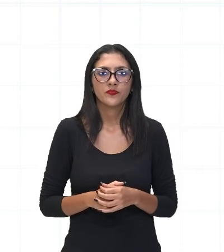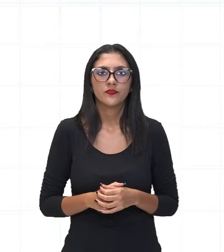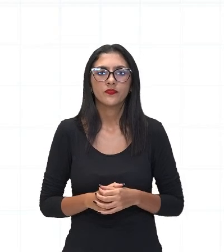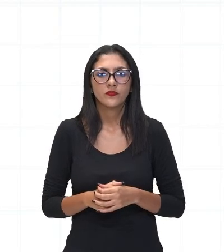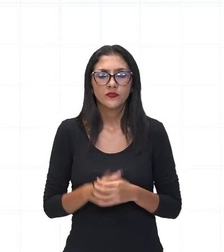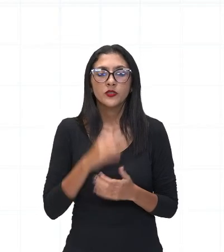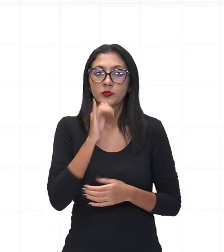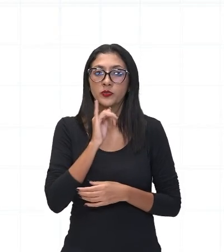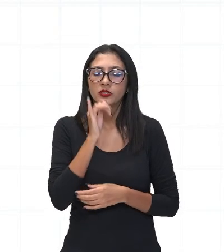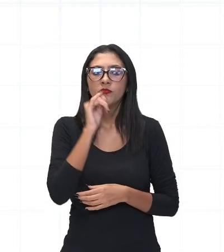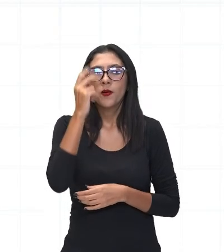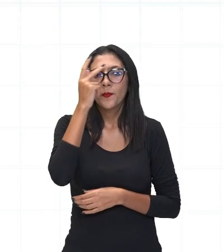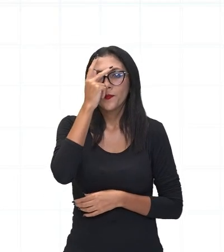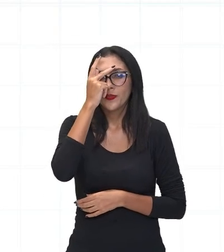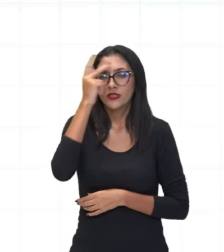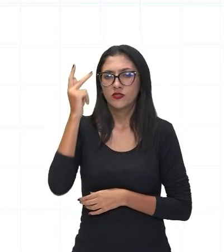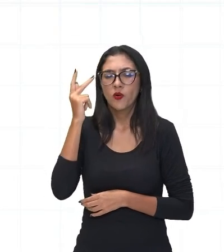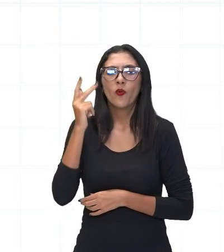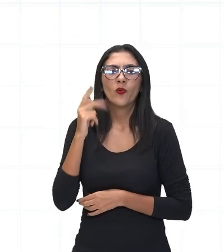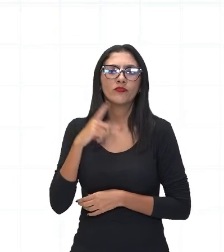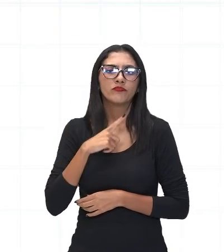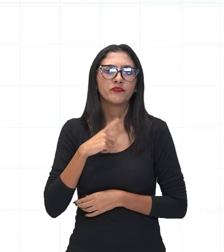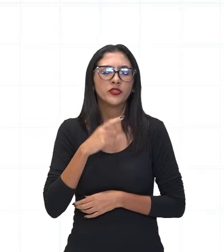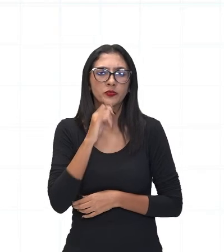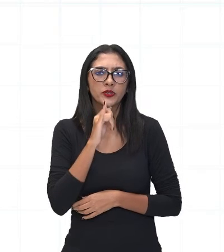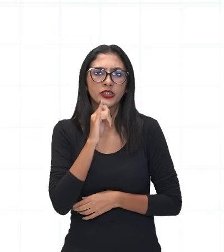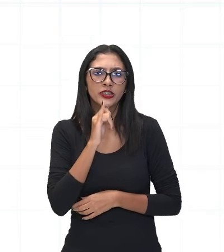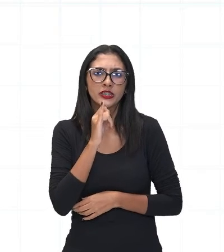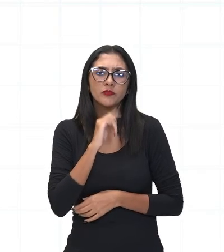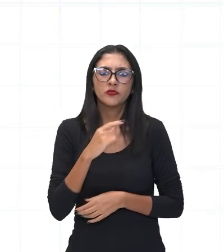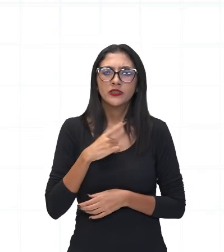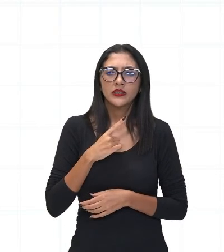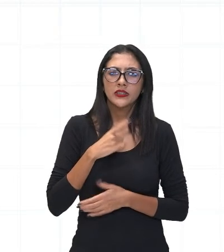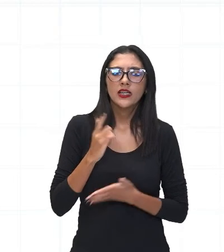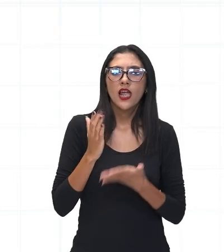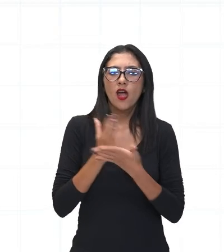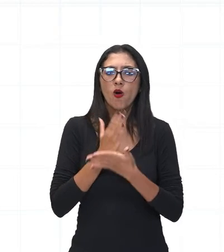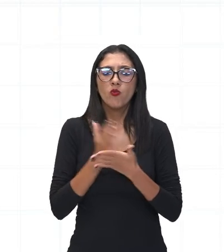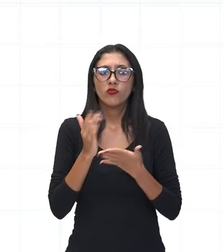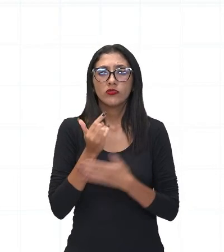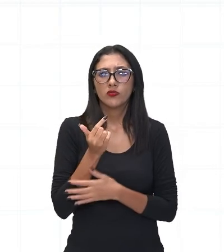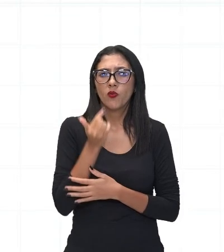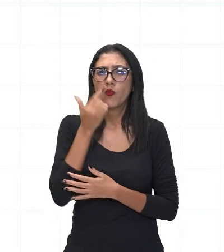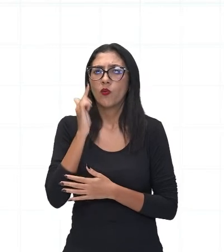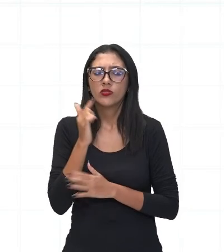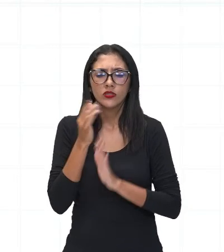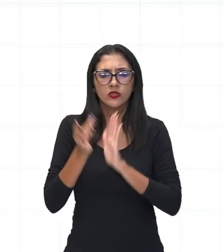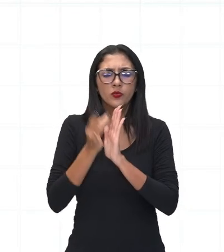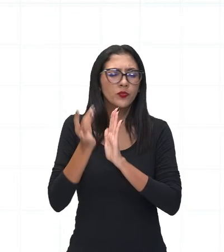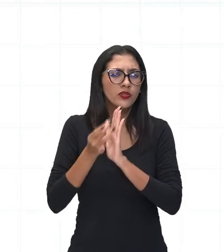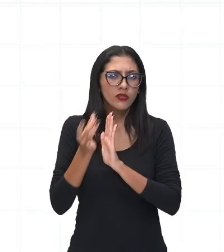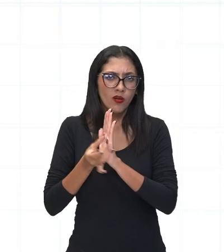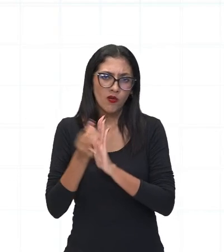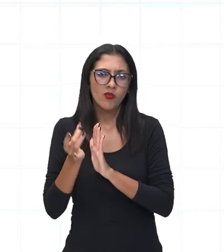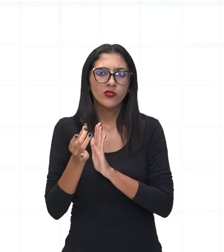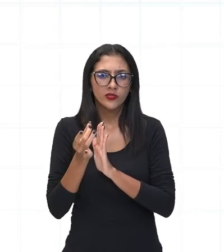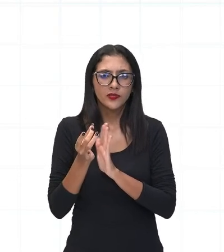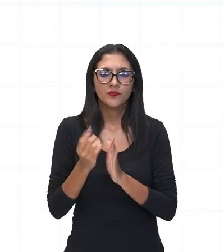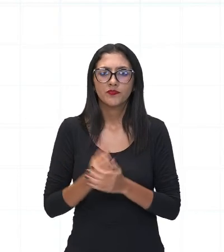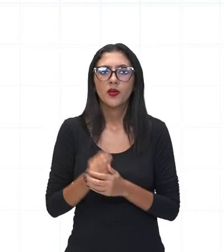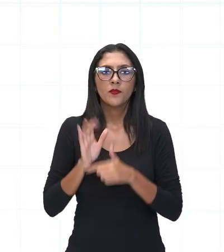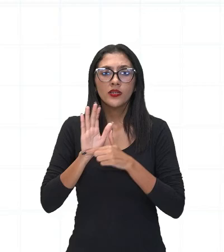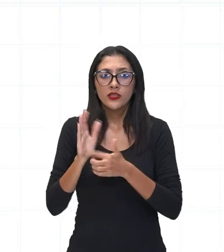alguém relativiza, ou seja, faz uma ponderação ali com relação à questão. Relativiza